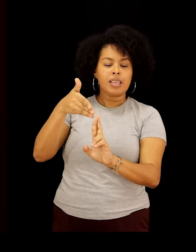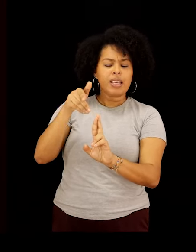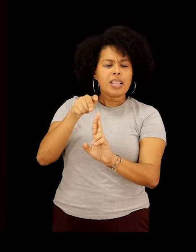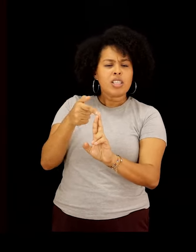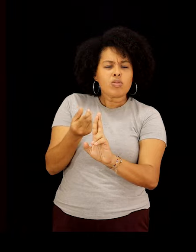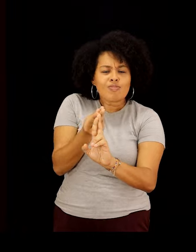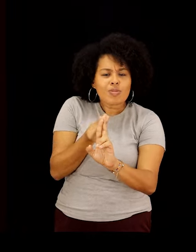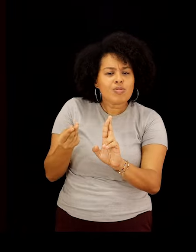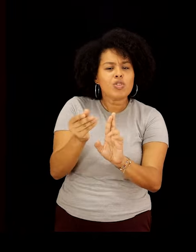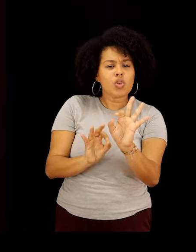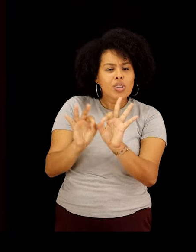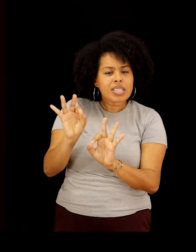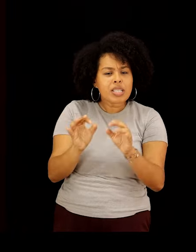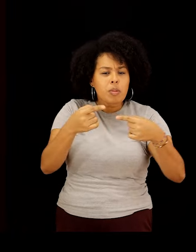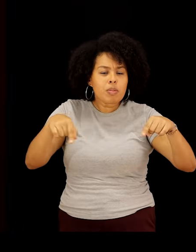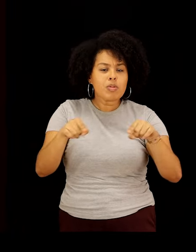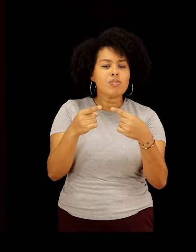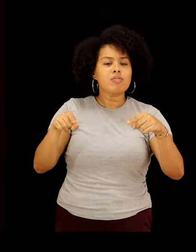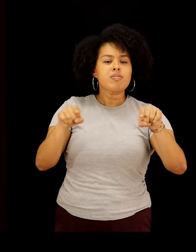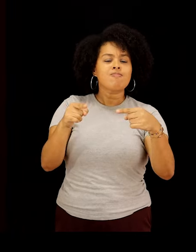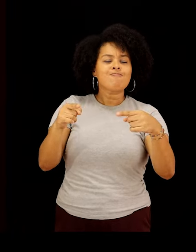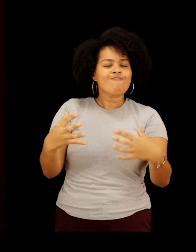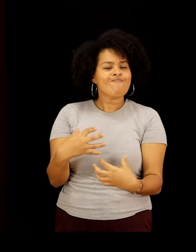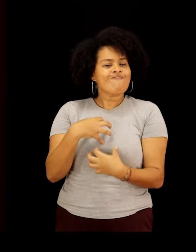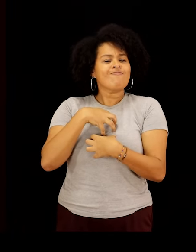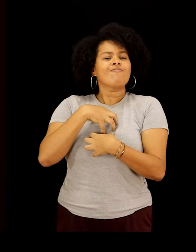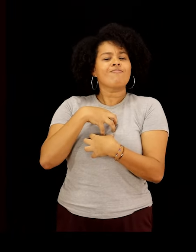pela maneira do fazer musical, me deixa